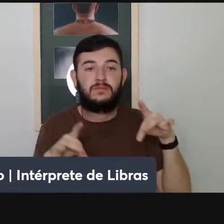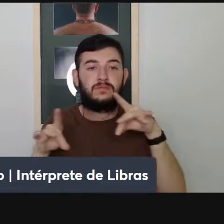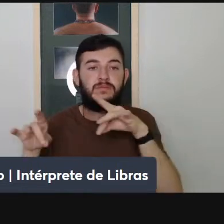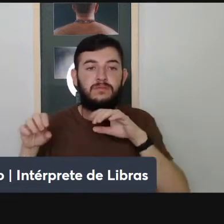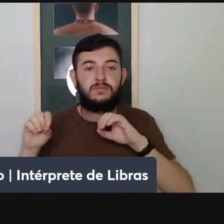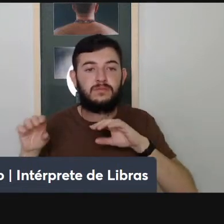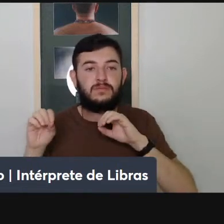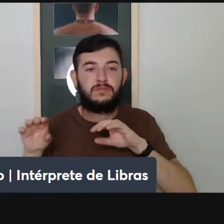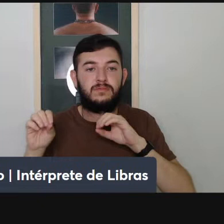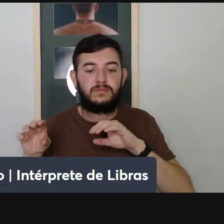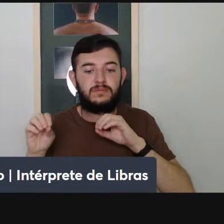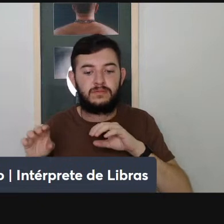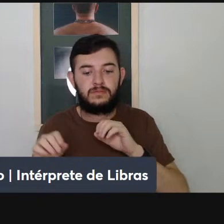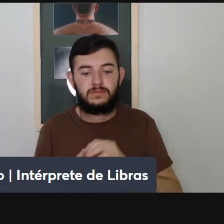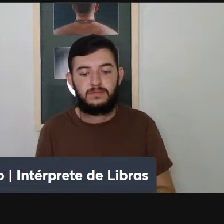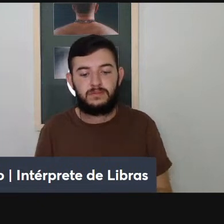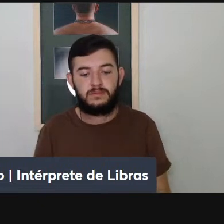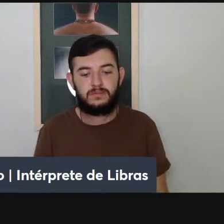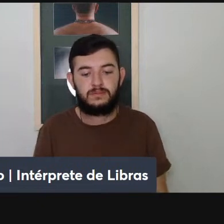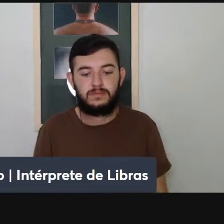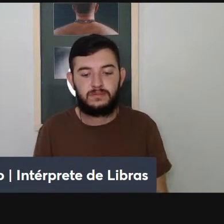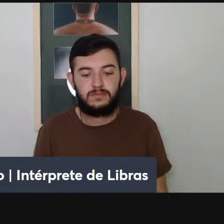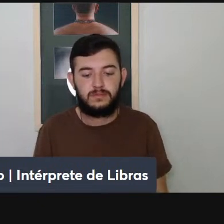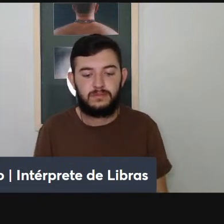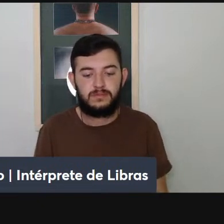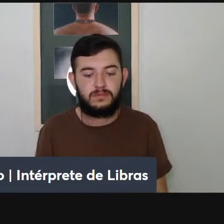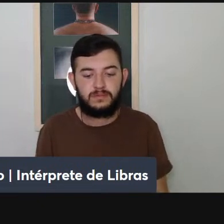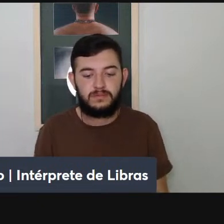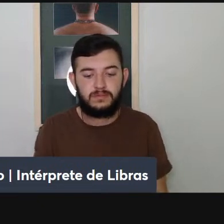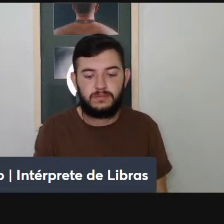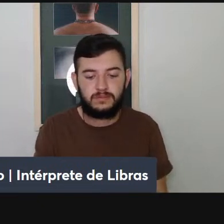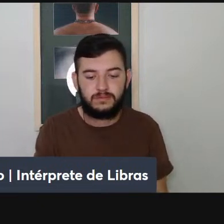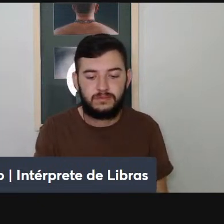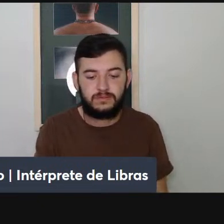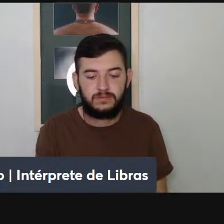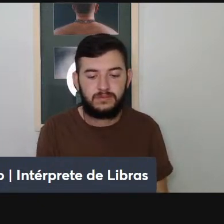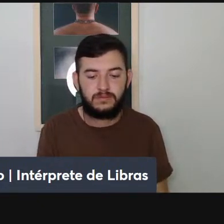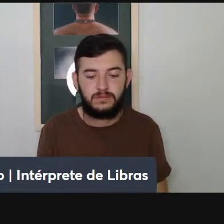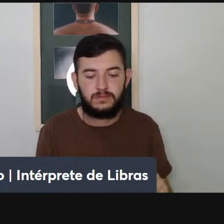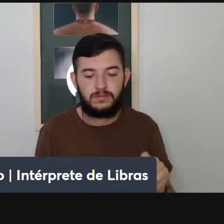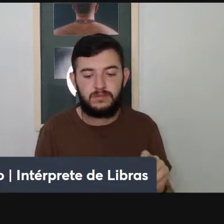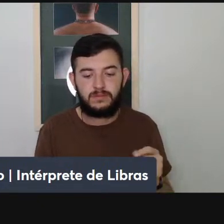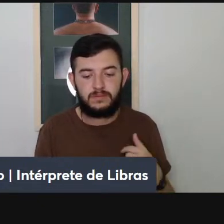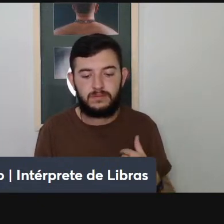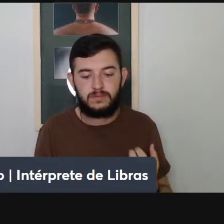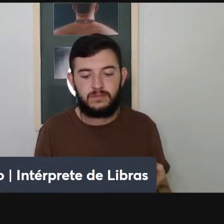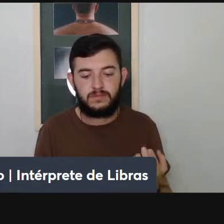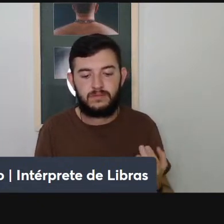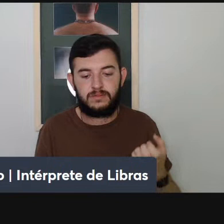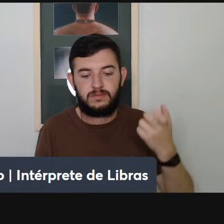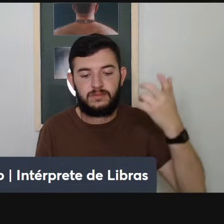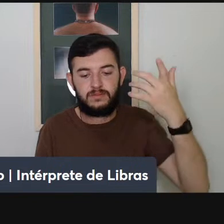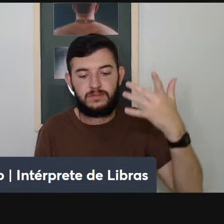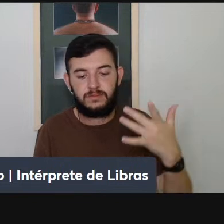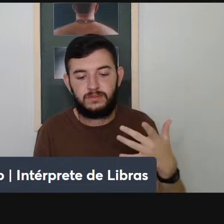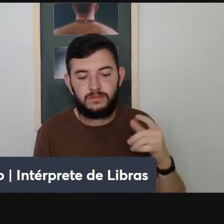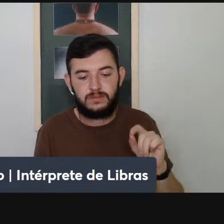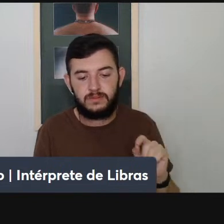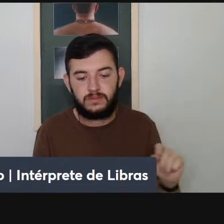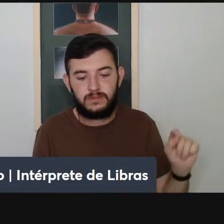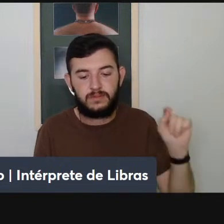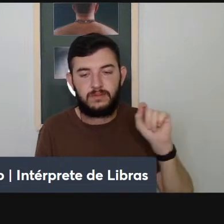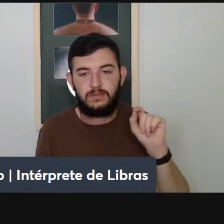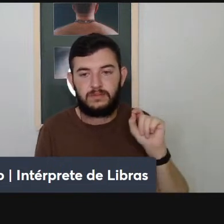Vou falar brevemente das obras da professora, né? Os escritos estão publicados em 19